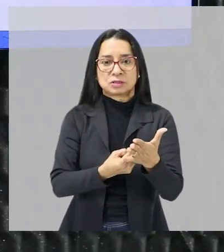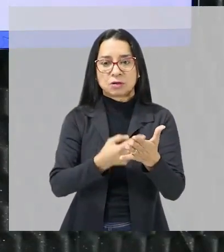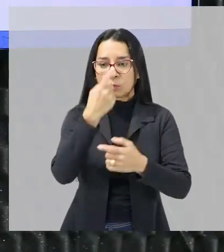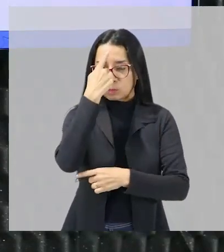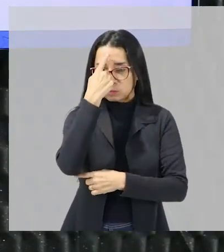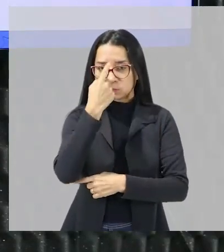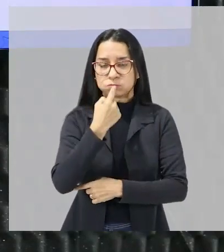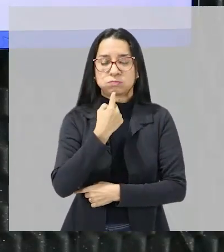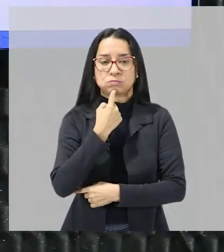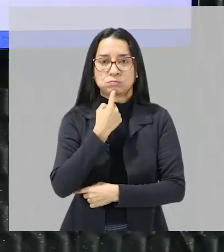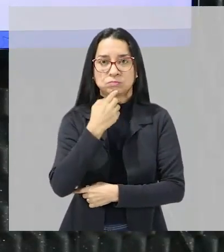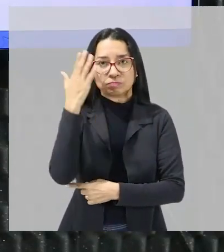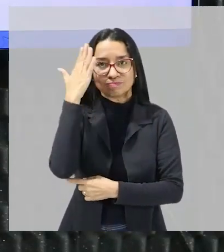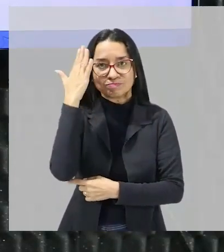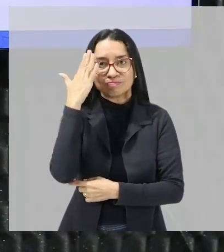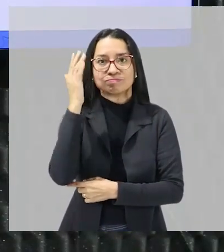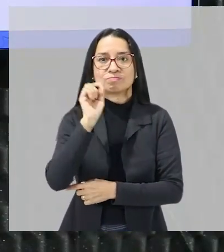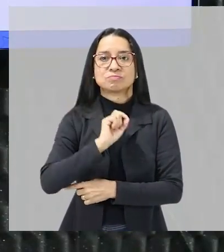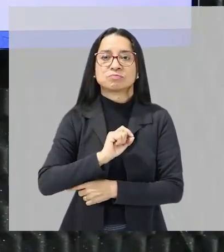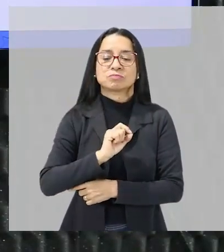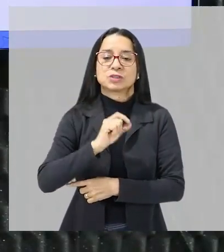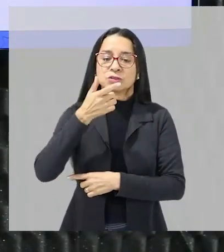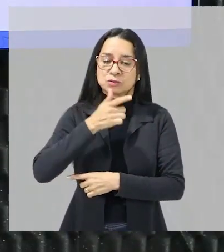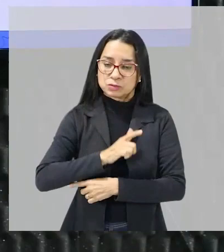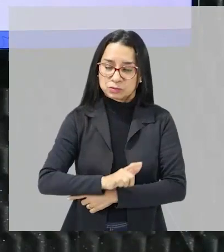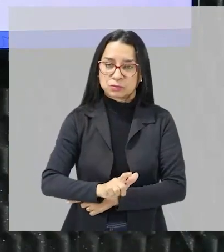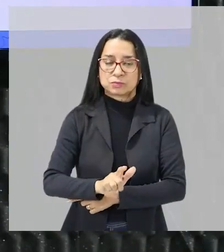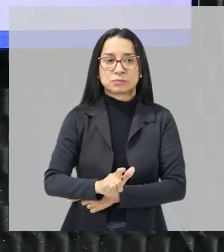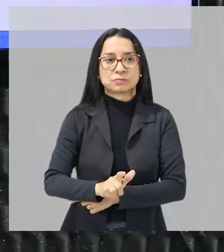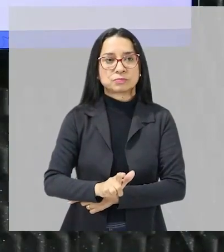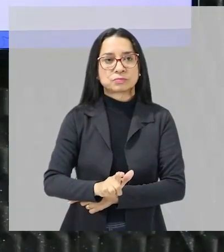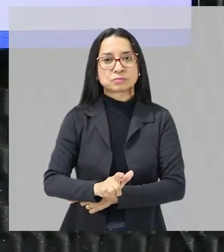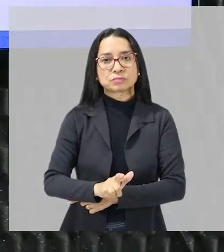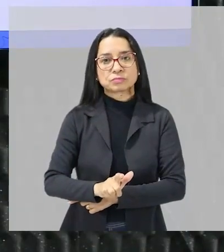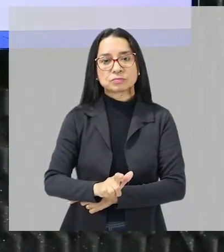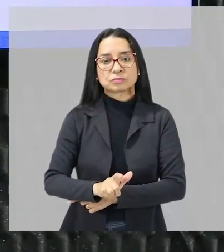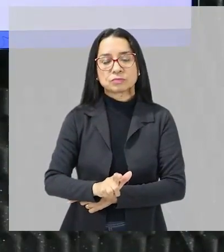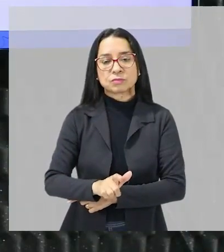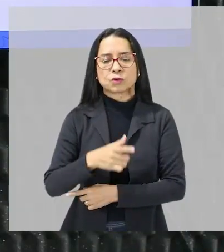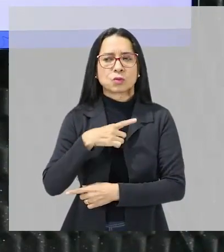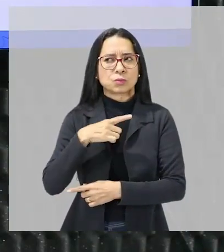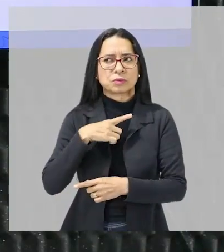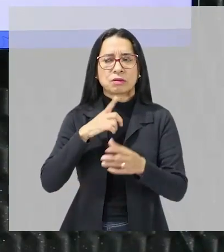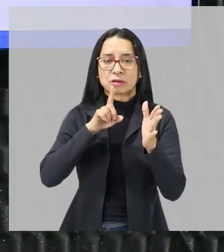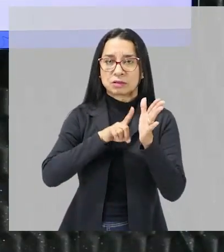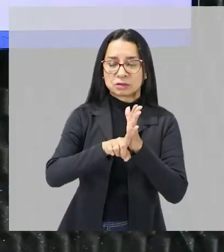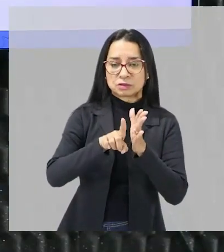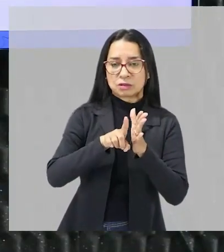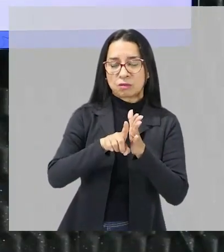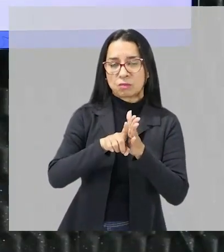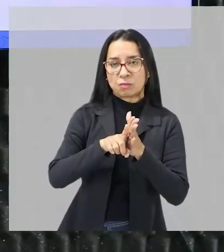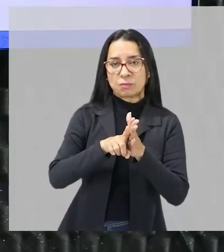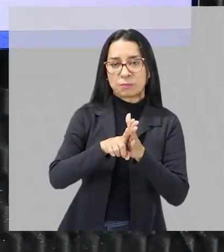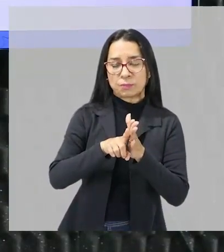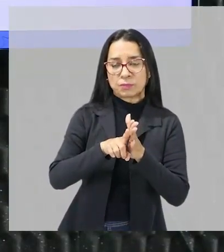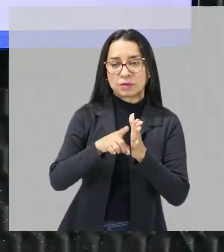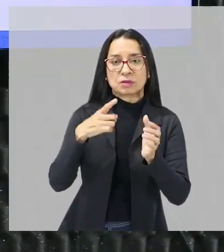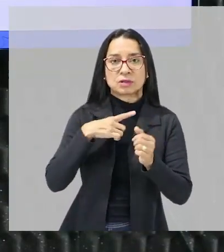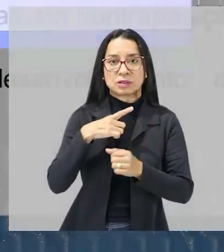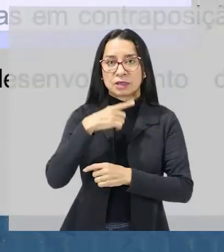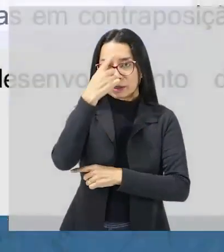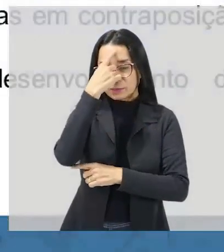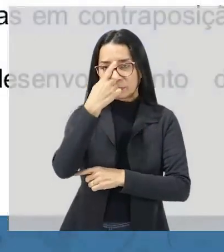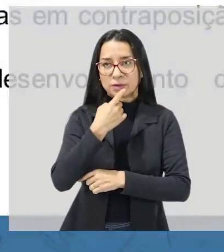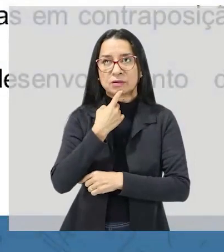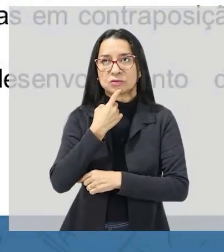imagem, entendeu? Então, de novo, eu vou repetir para ti. Quando tu pegares questão no vestibular que tem a imagem,